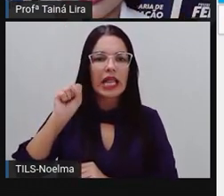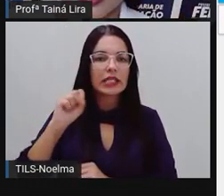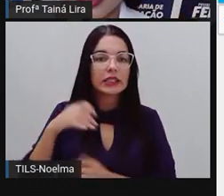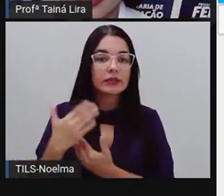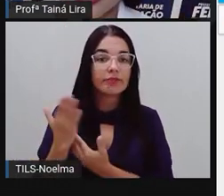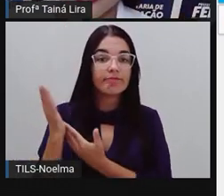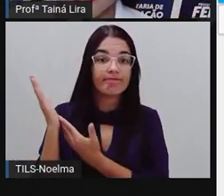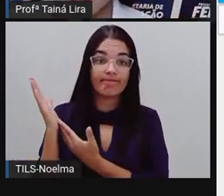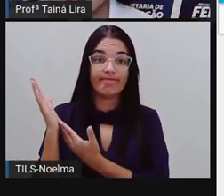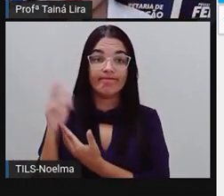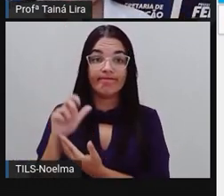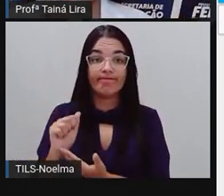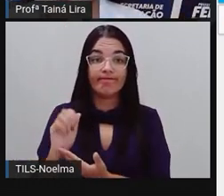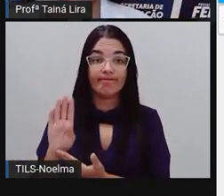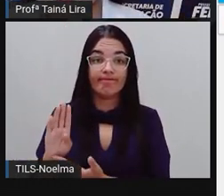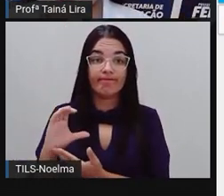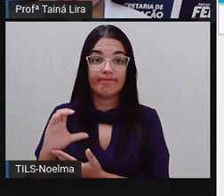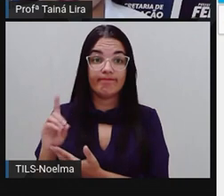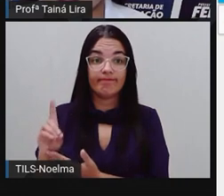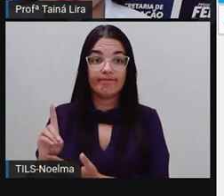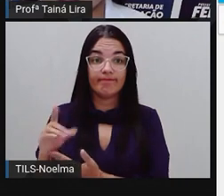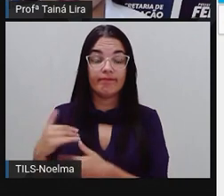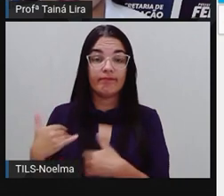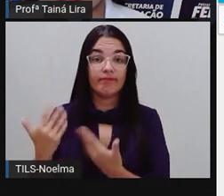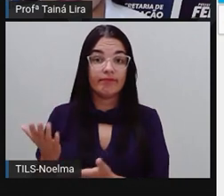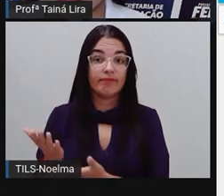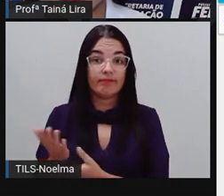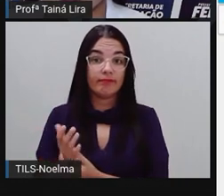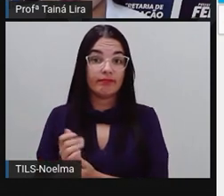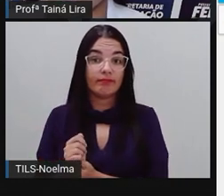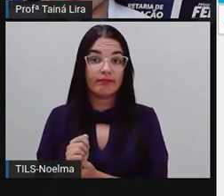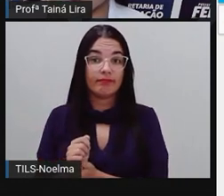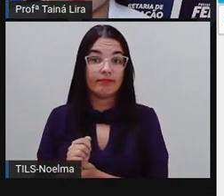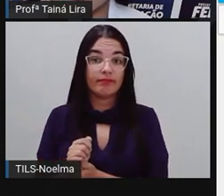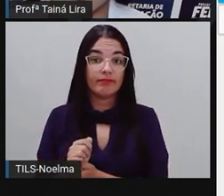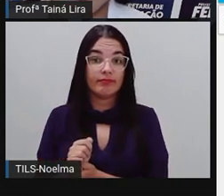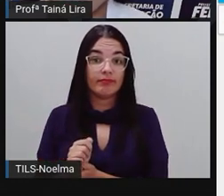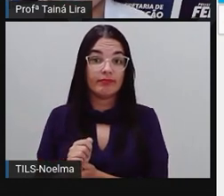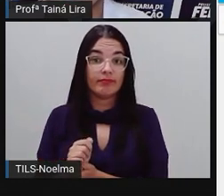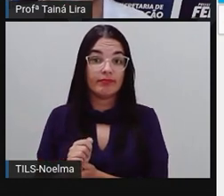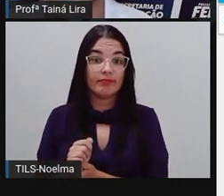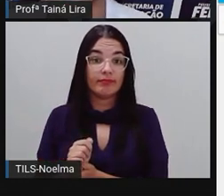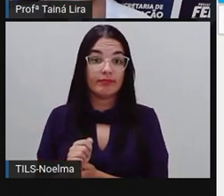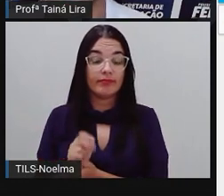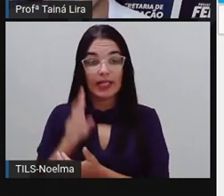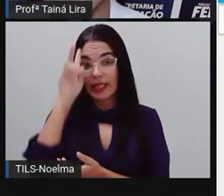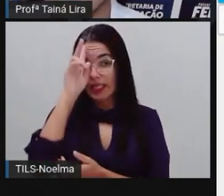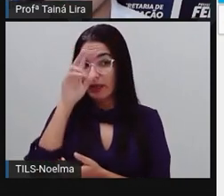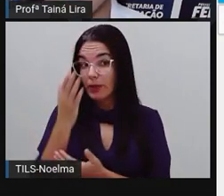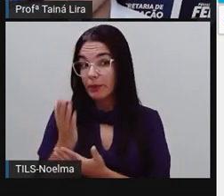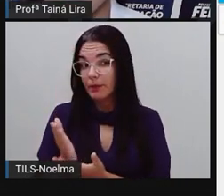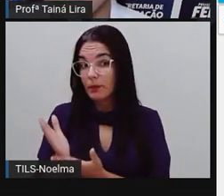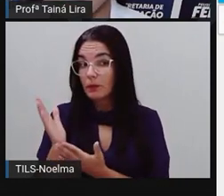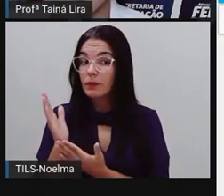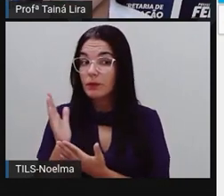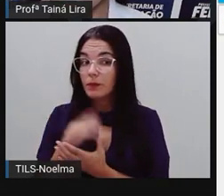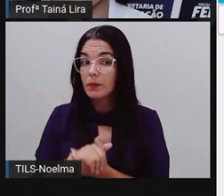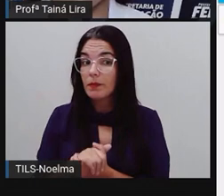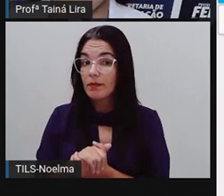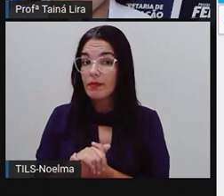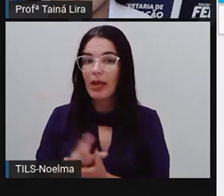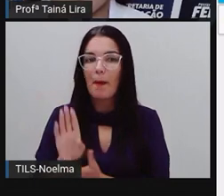africanos escravizados eram local da produção do açúcar ou a lavoura de cana-de-açúcar quem lembra